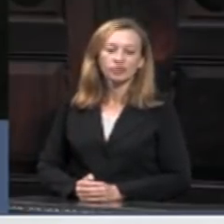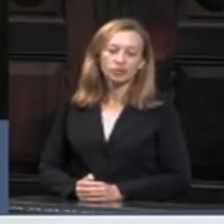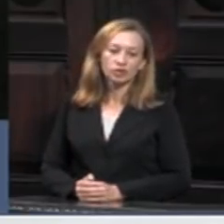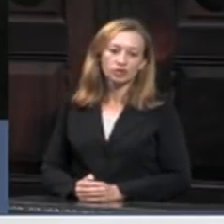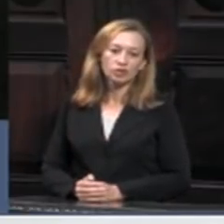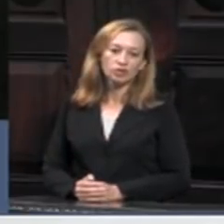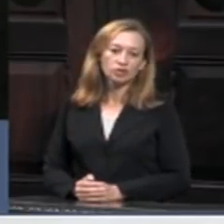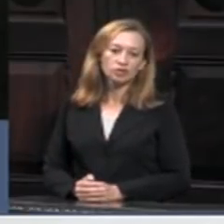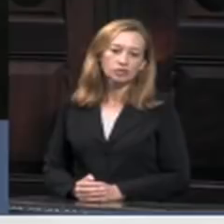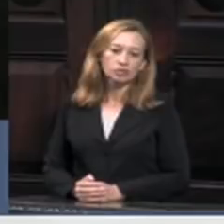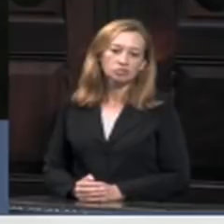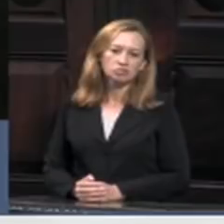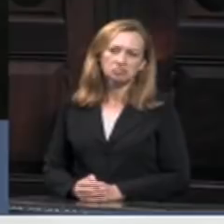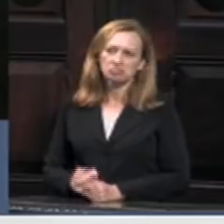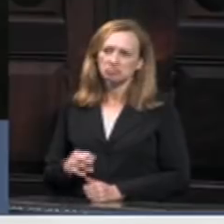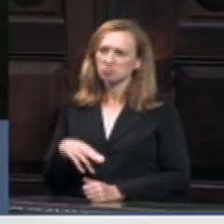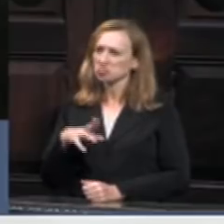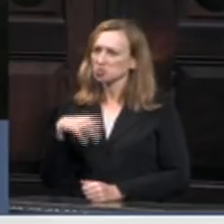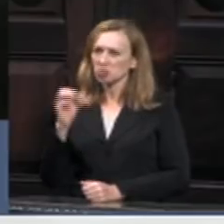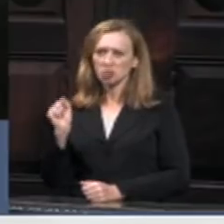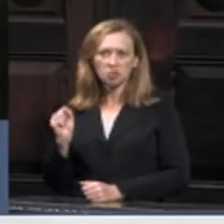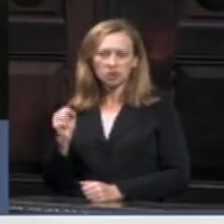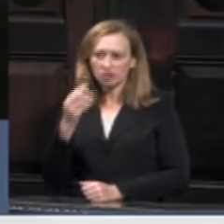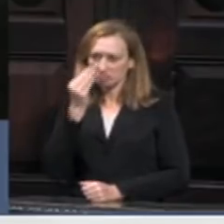jamais neguei